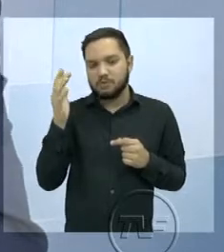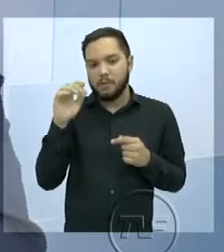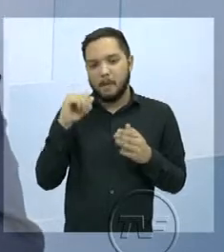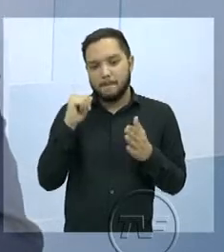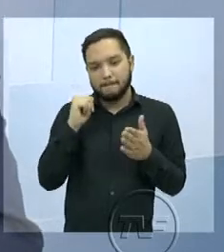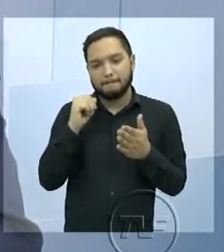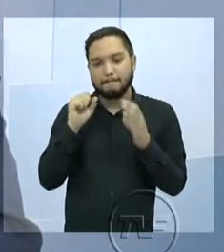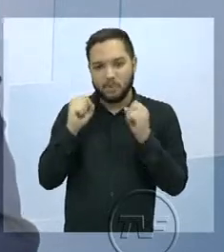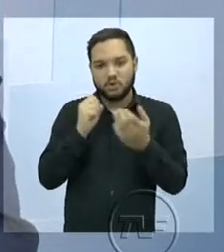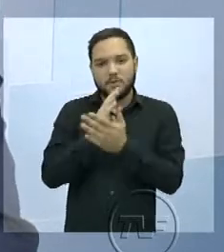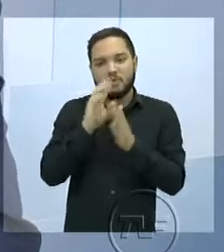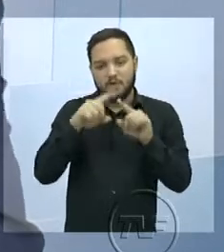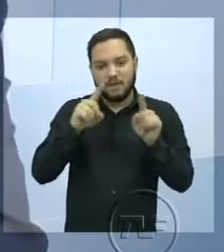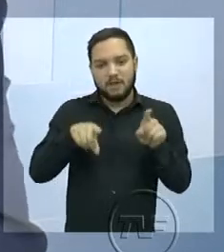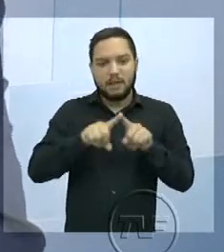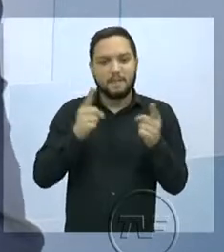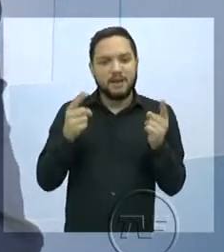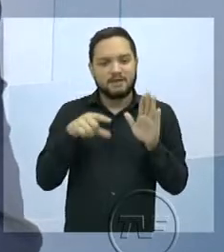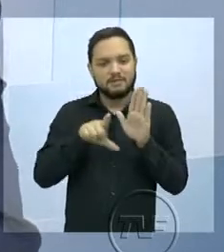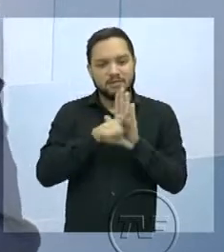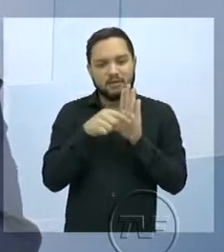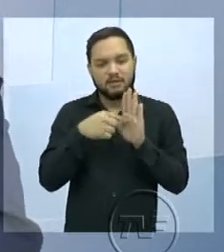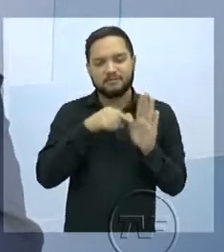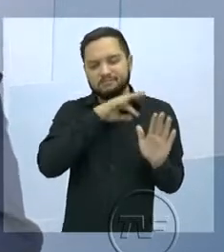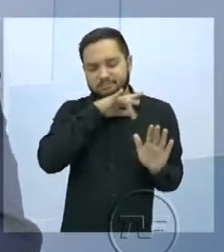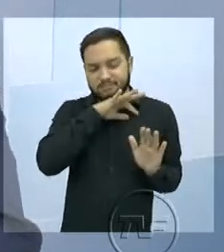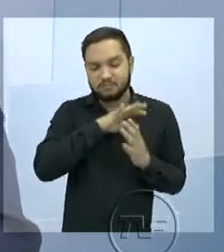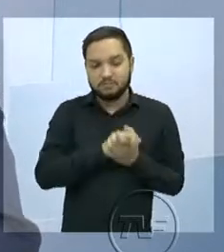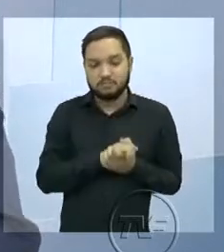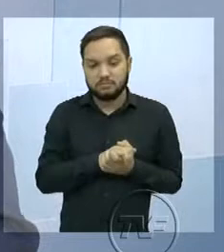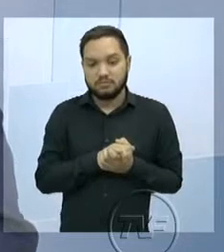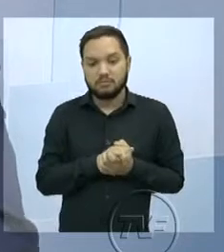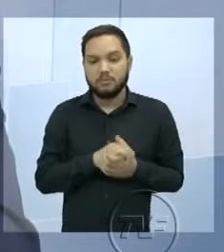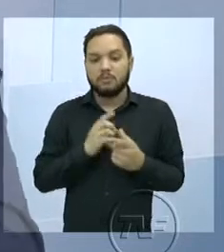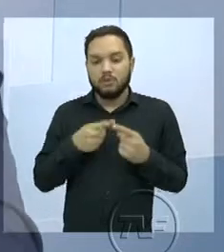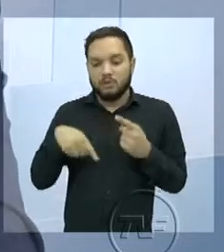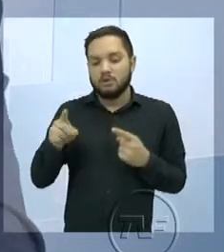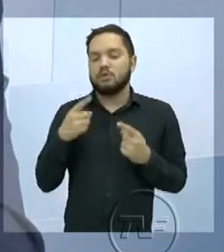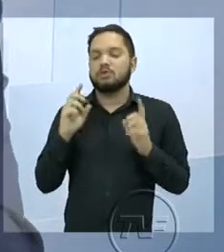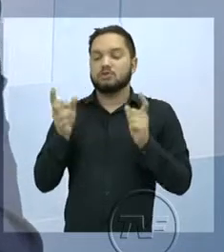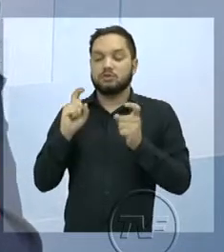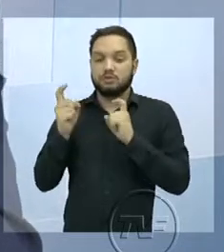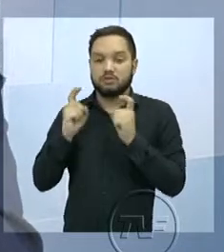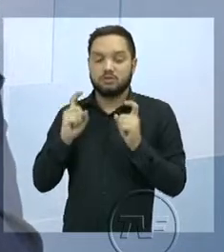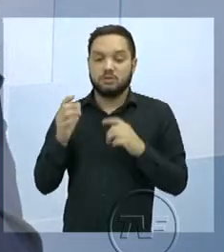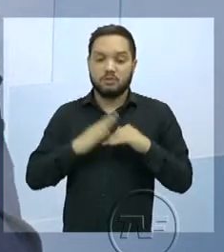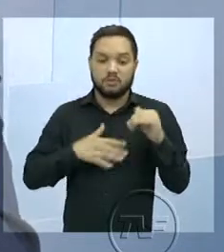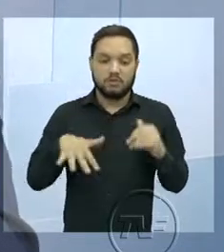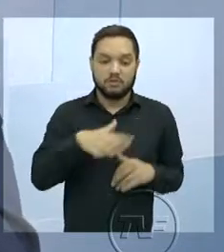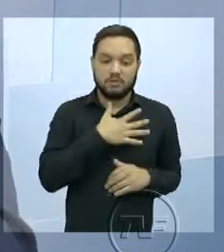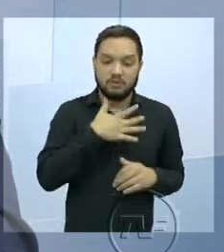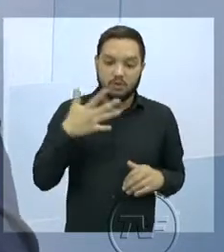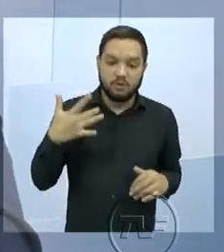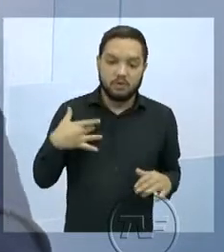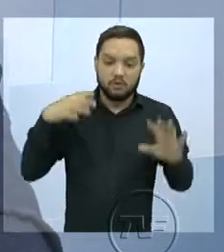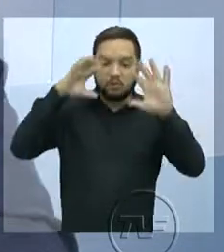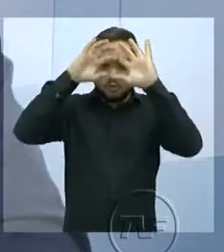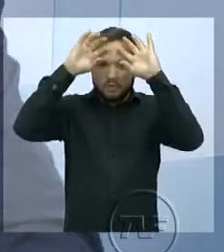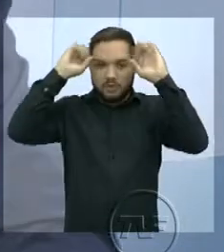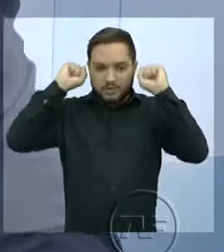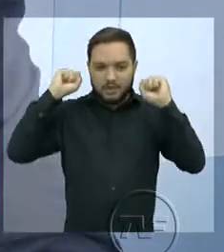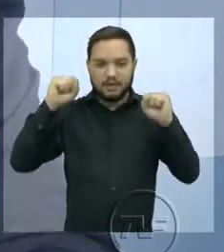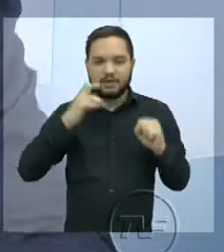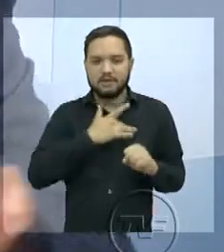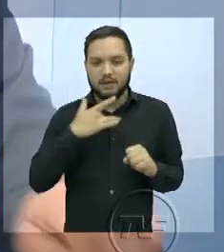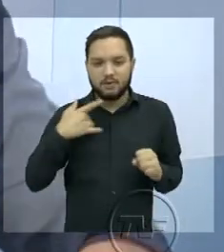não tivéssemos atuado diretamente junto com a população, junto com os profissionais de saúde, com o Conselho Municipal de Saúde, que foi onde realmente